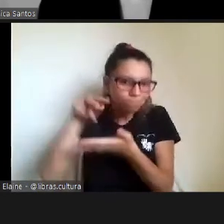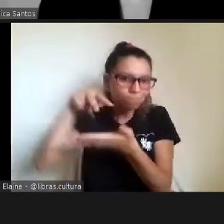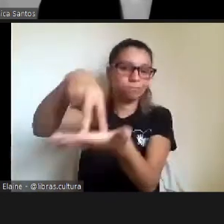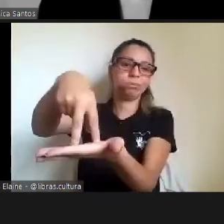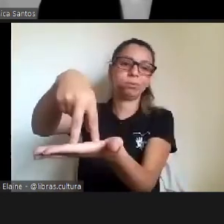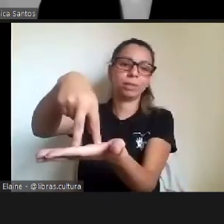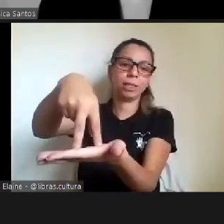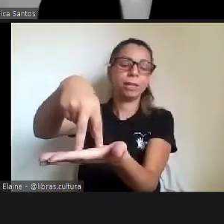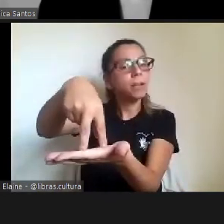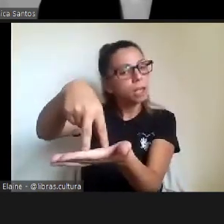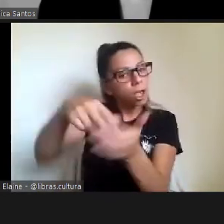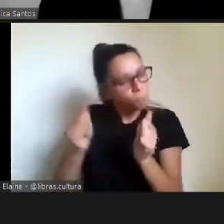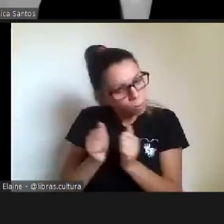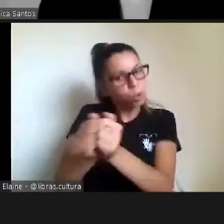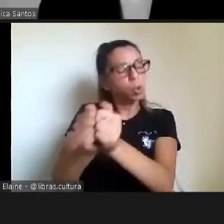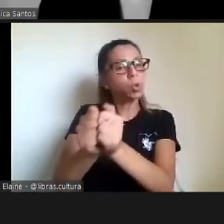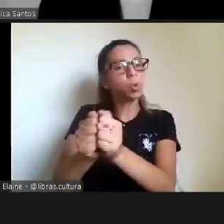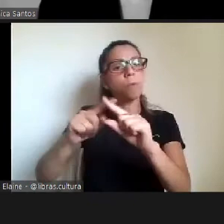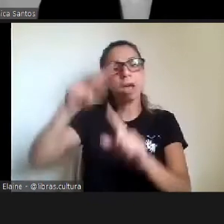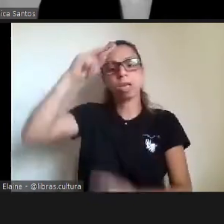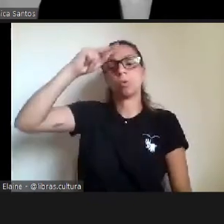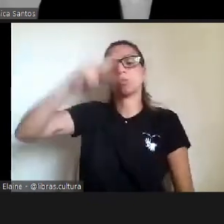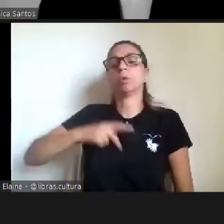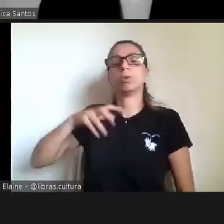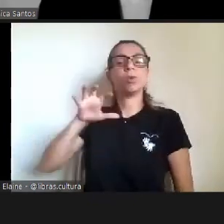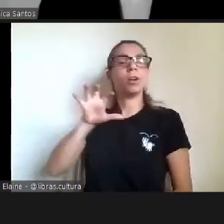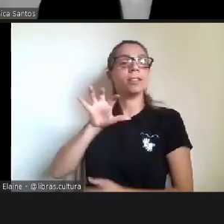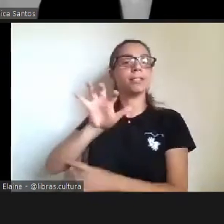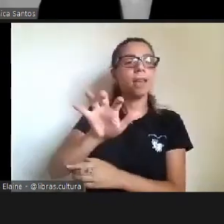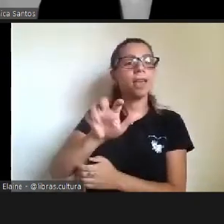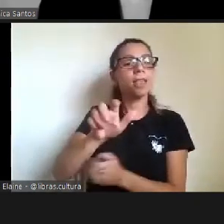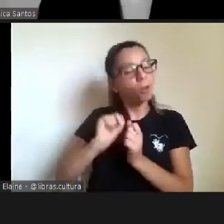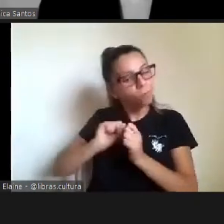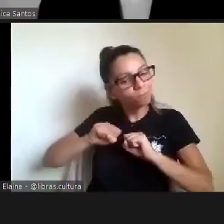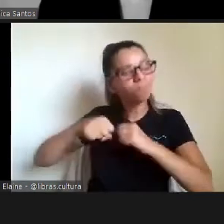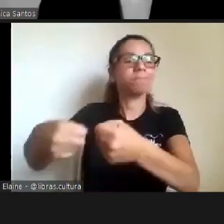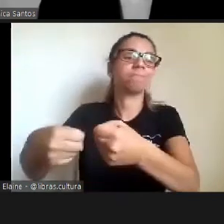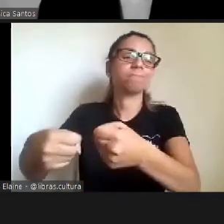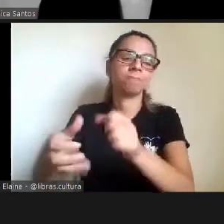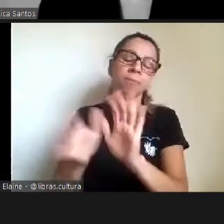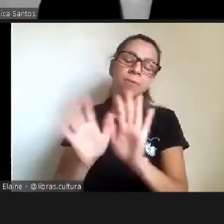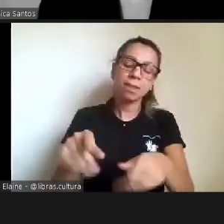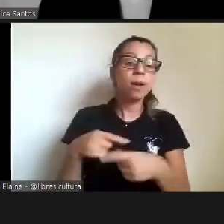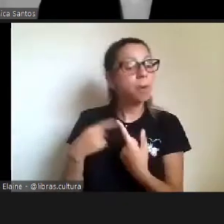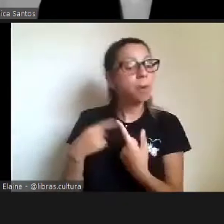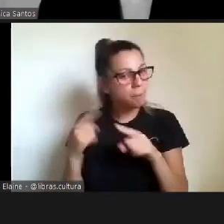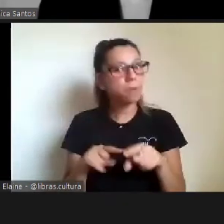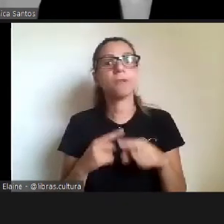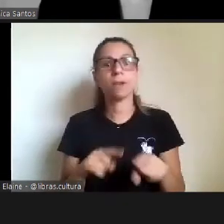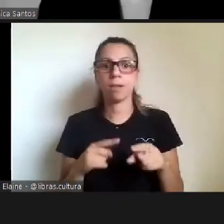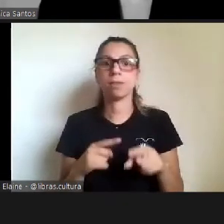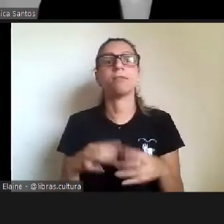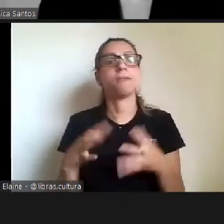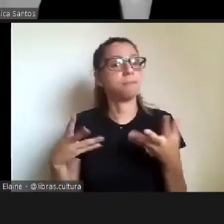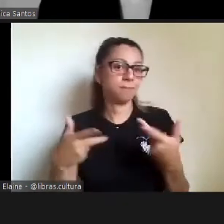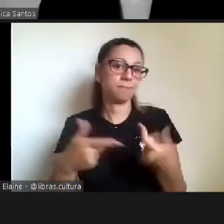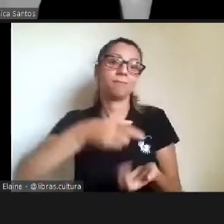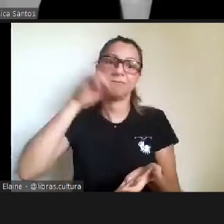sou. Isso é maravilhoso, é uma super convocação, né?